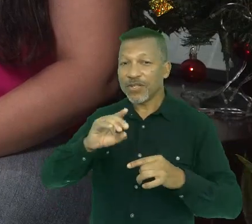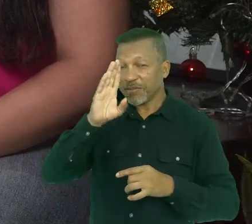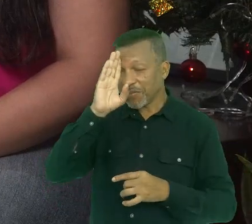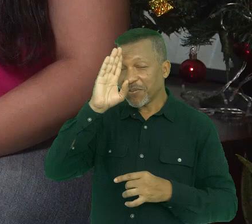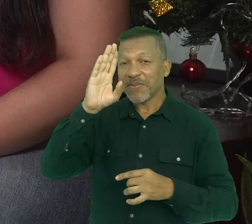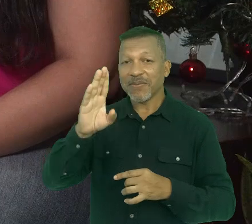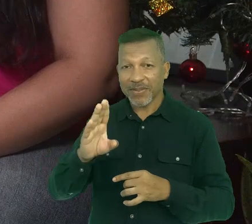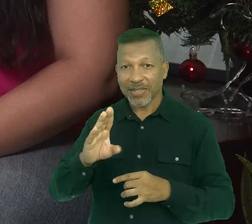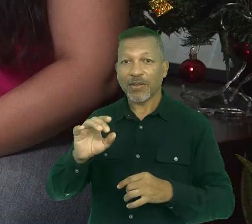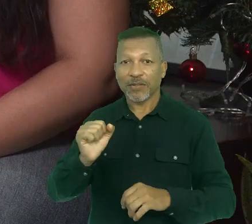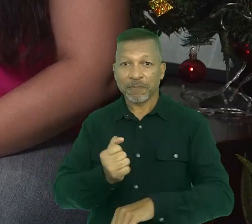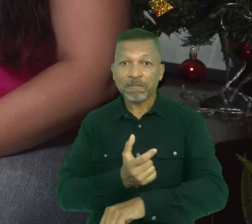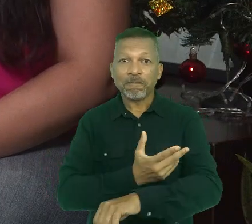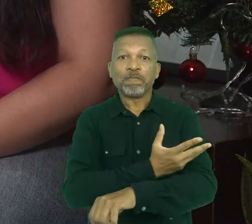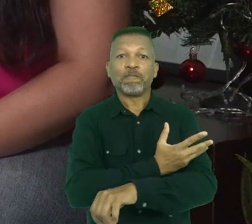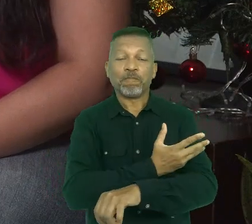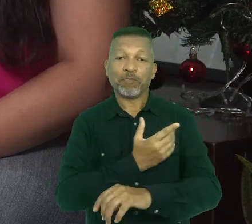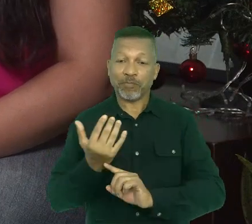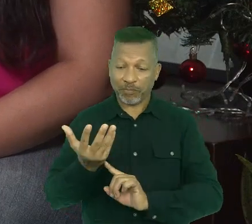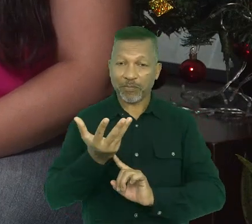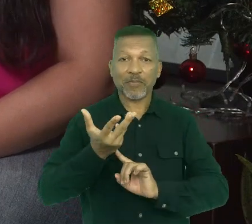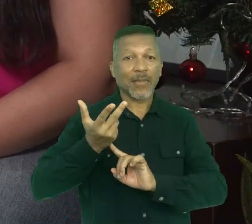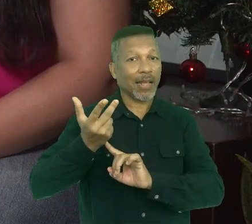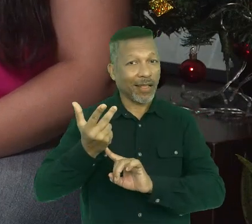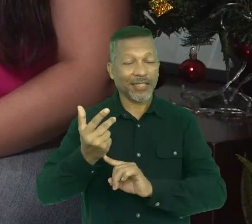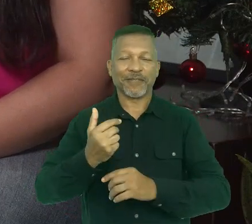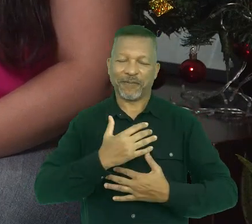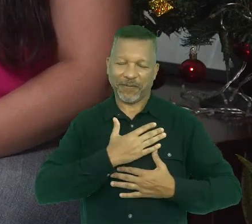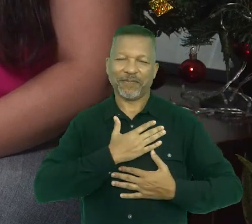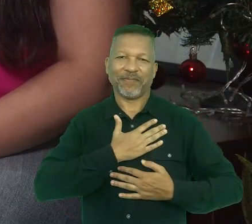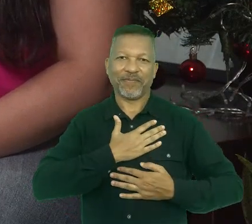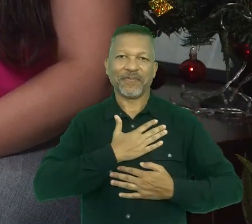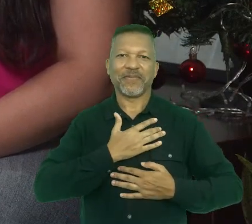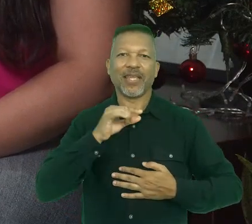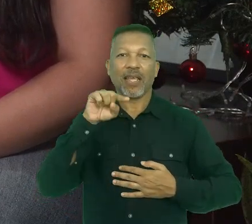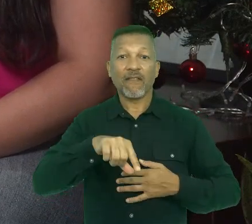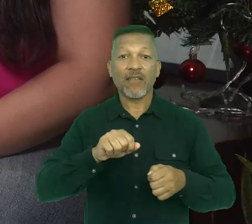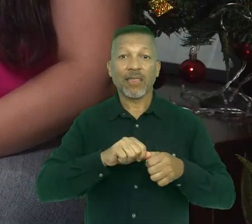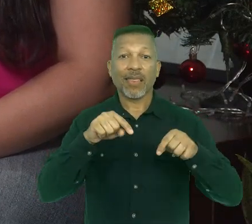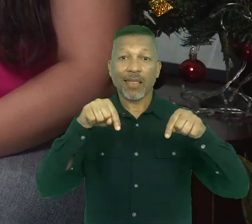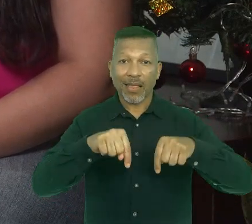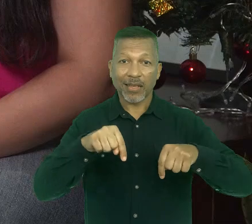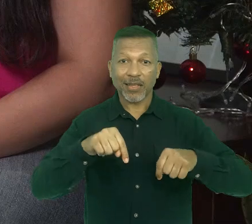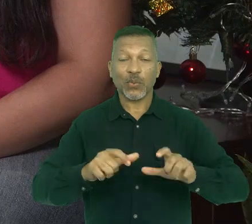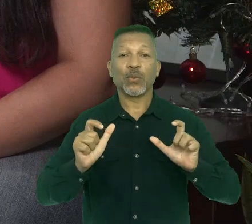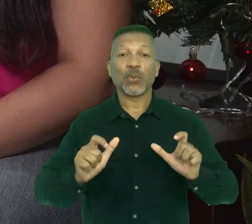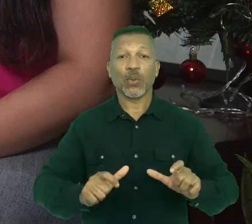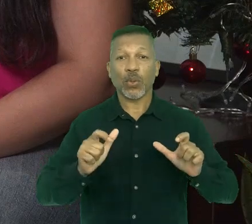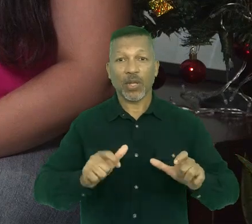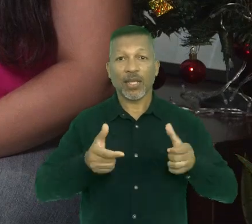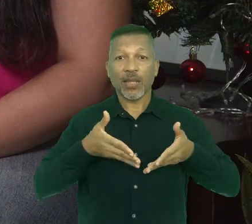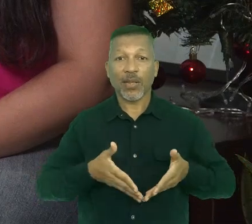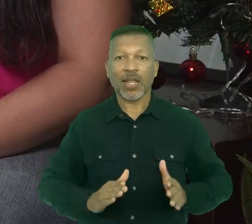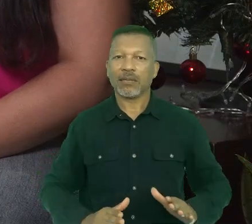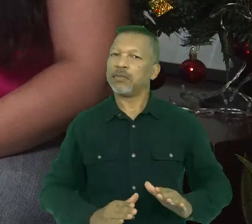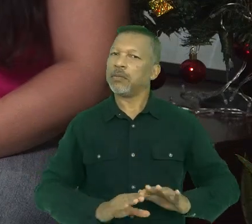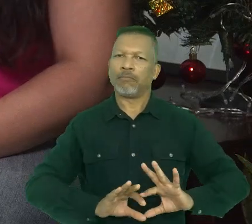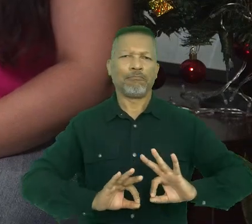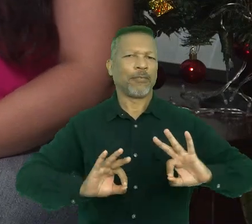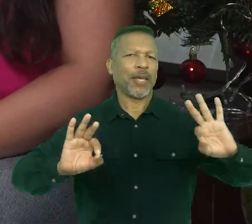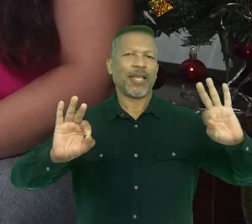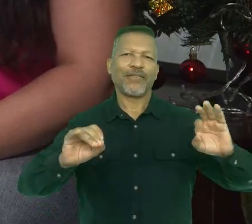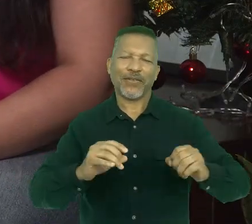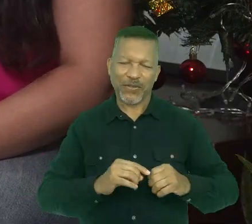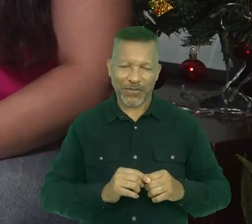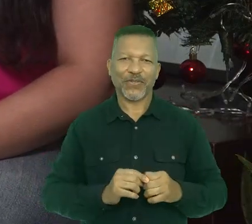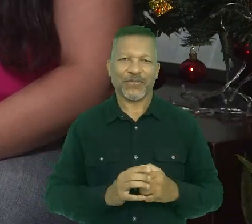específica. Então, essa emoção que traz a arte é muito gratificante. E fazer aqui, no lugar aqui, né, que eu nasci, é incrível